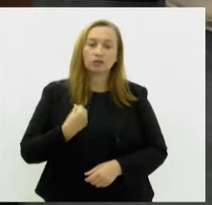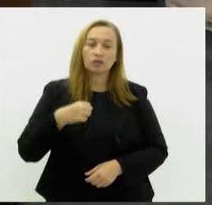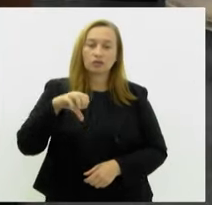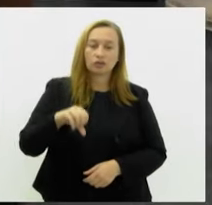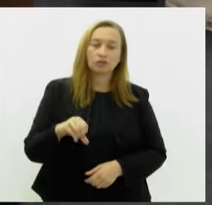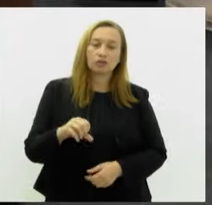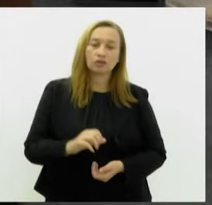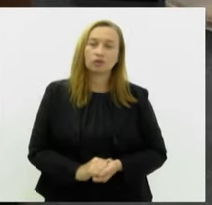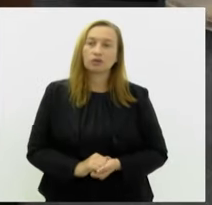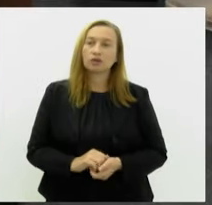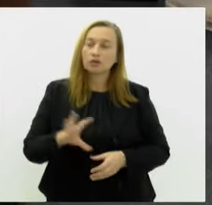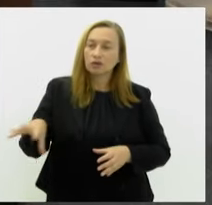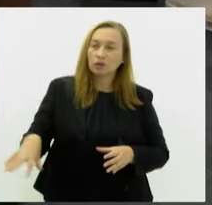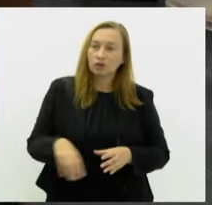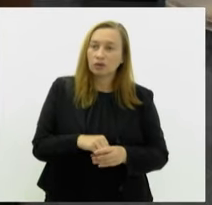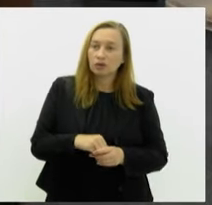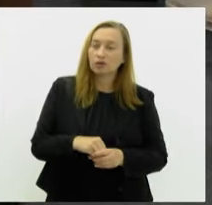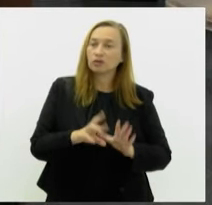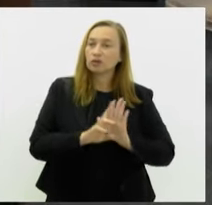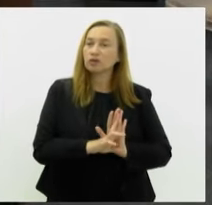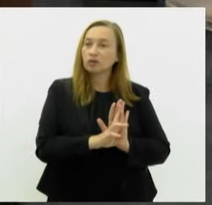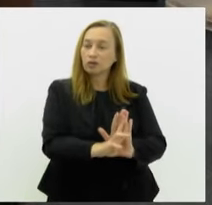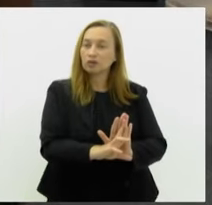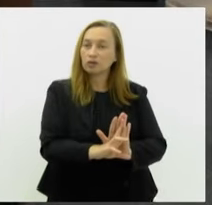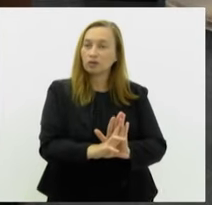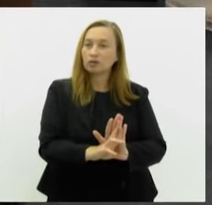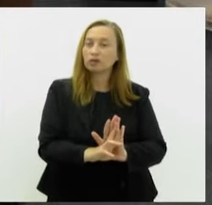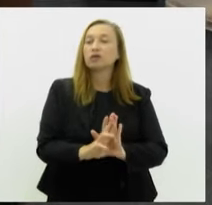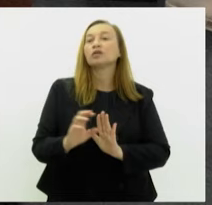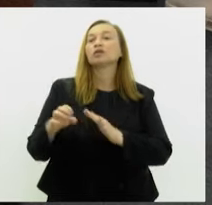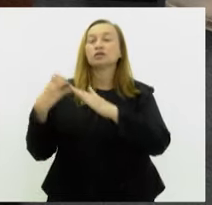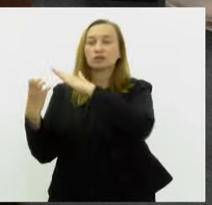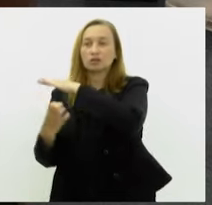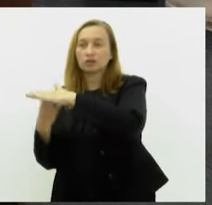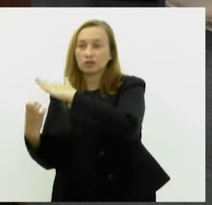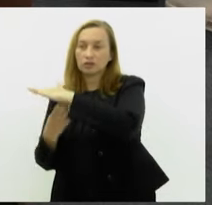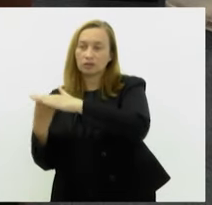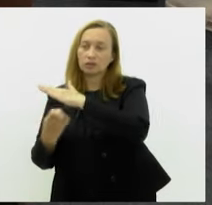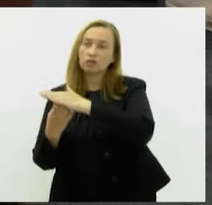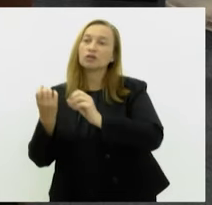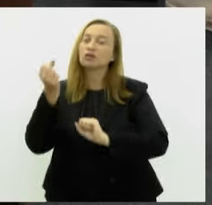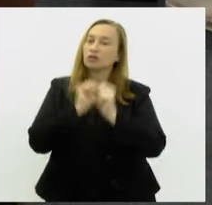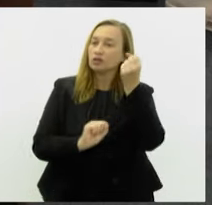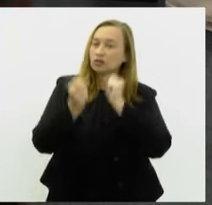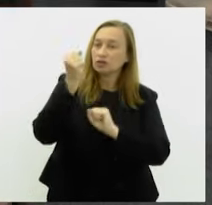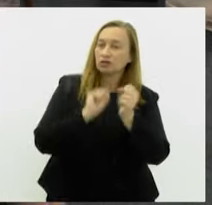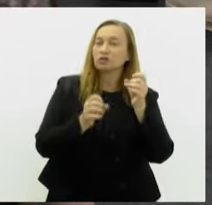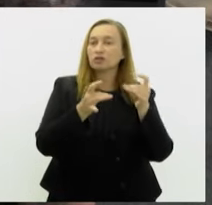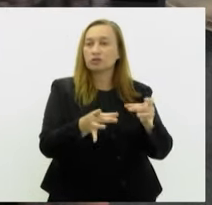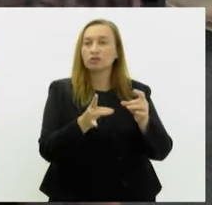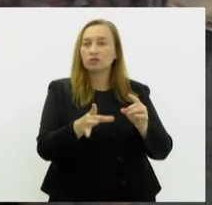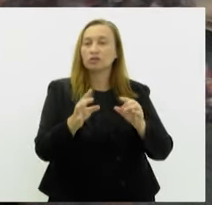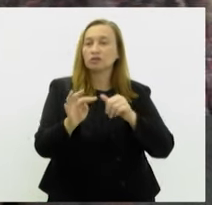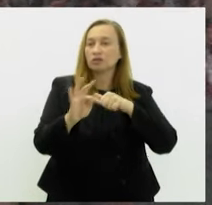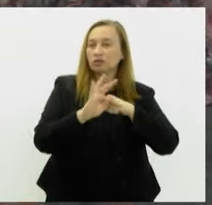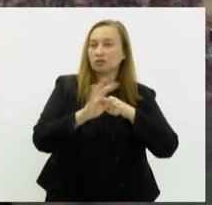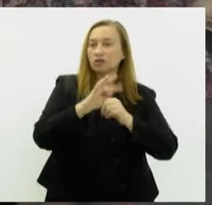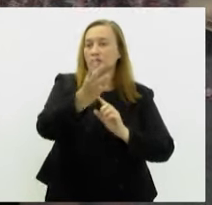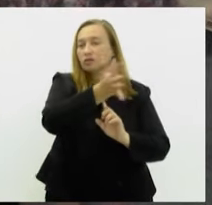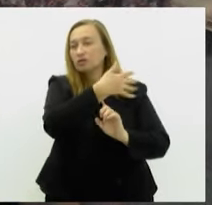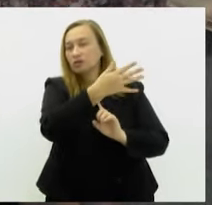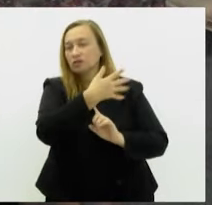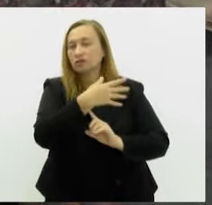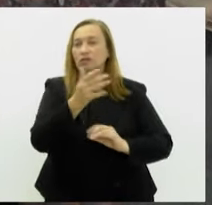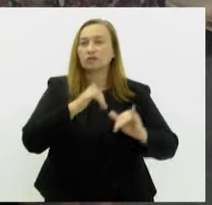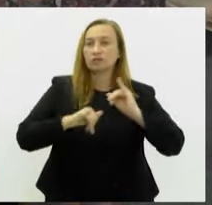é para incluir os representantes das entidades empresariais da indústria, comércio e tecnologia de informação